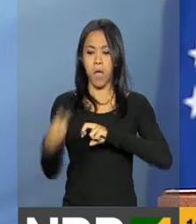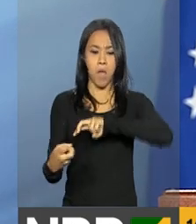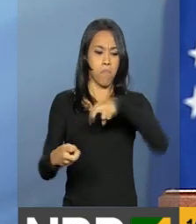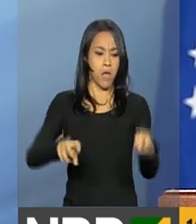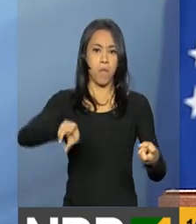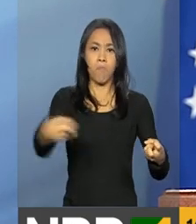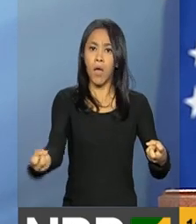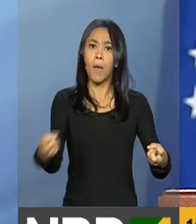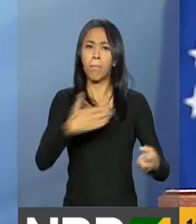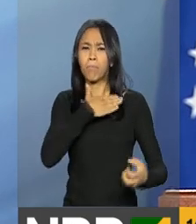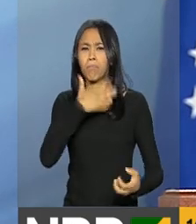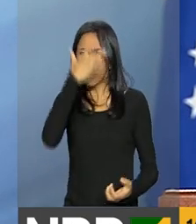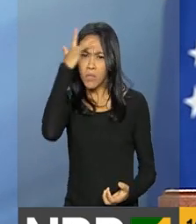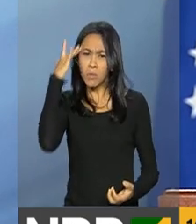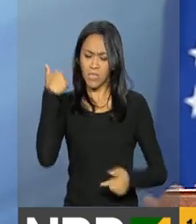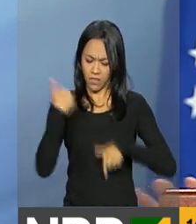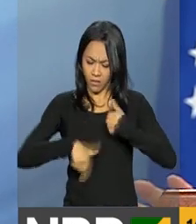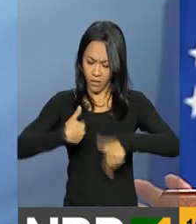trabalhadores,